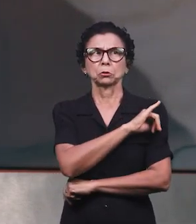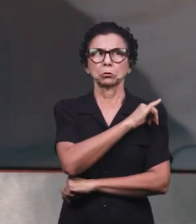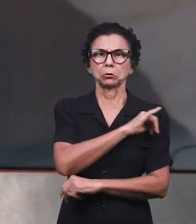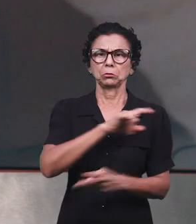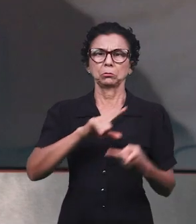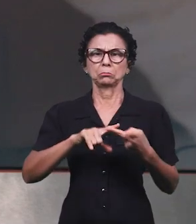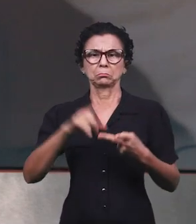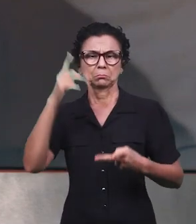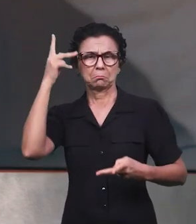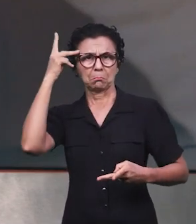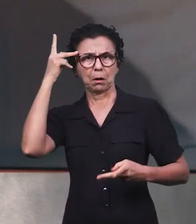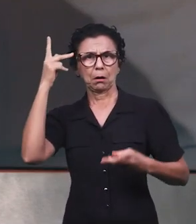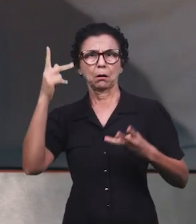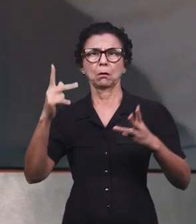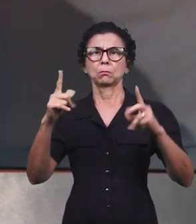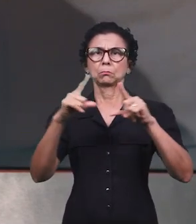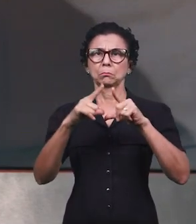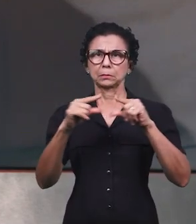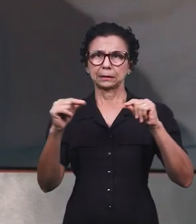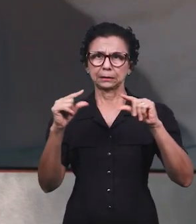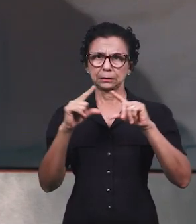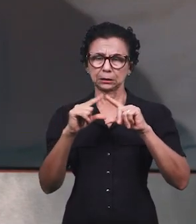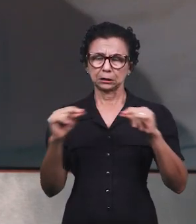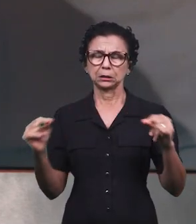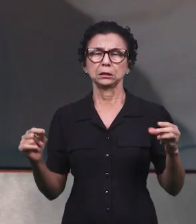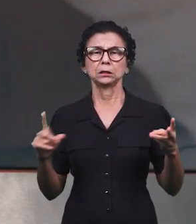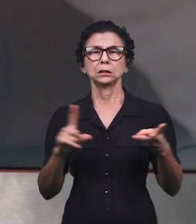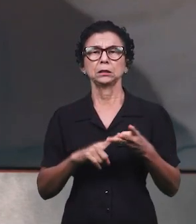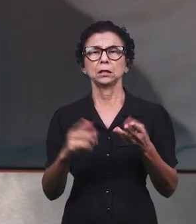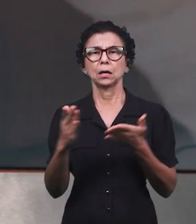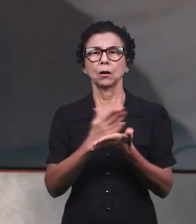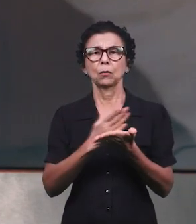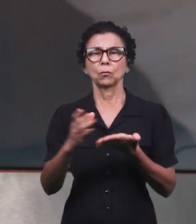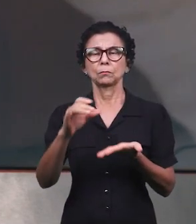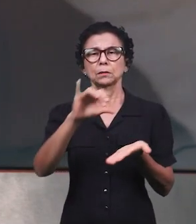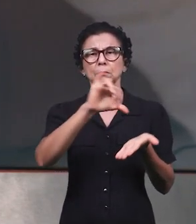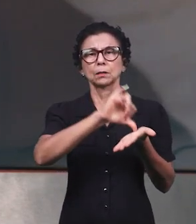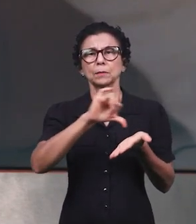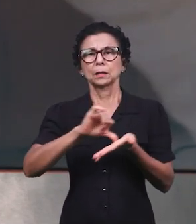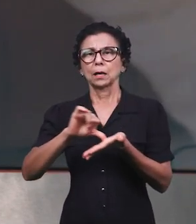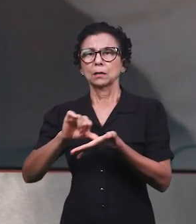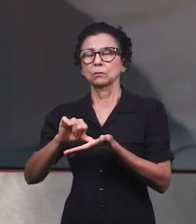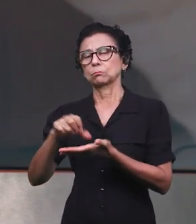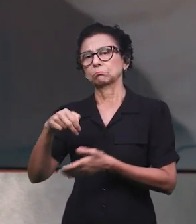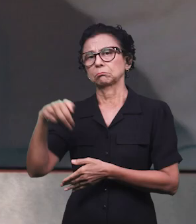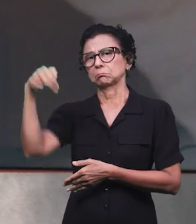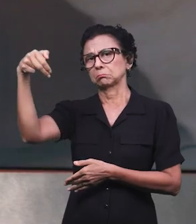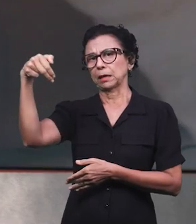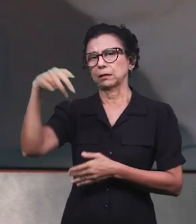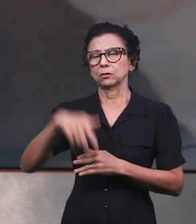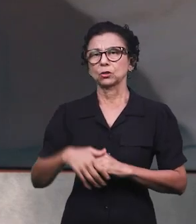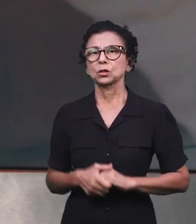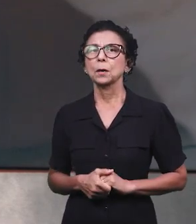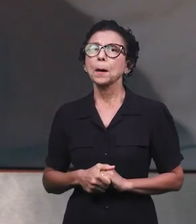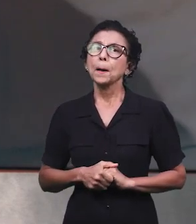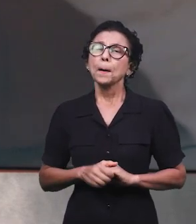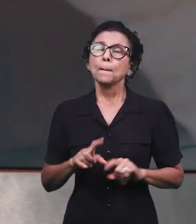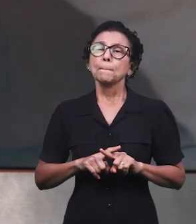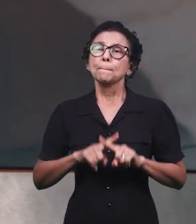São Paulo, Brasília, algumas capitais do Nordeste, né? Mas isso realmente foi muito